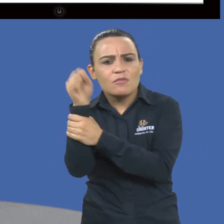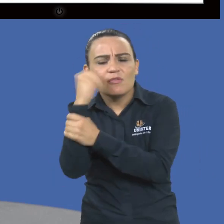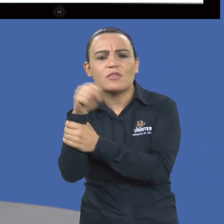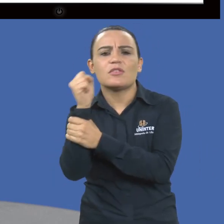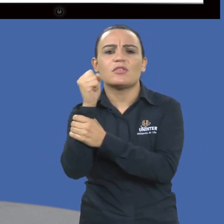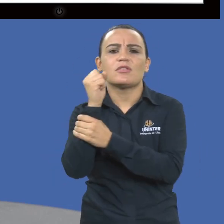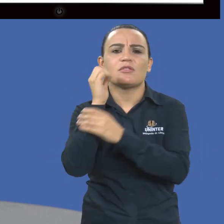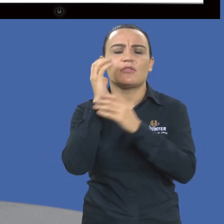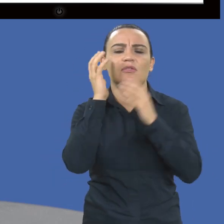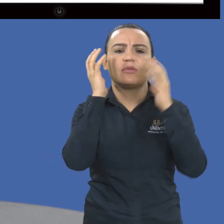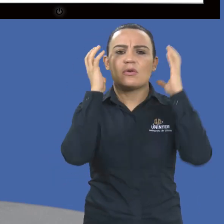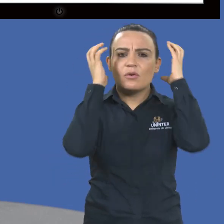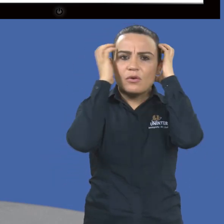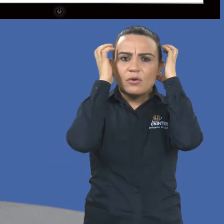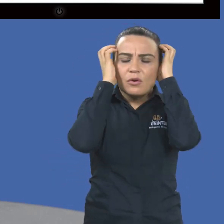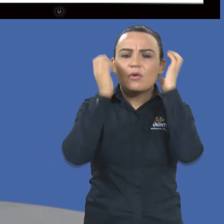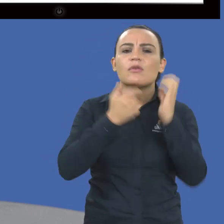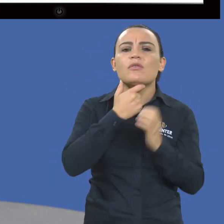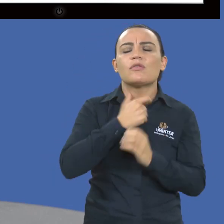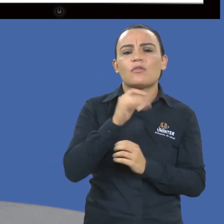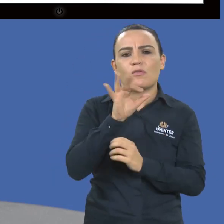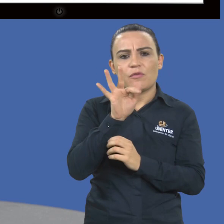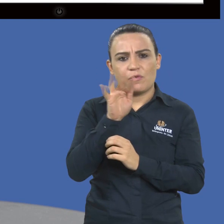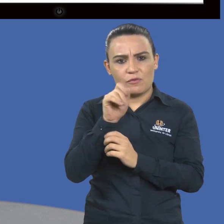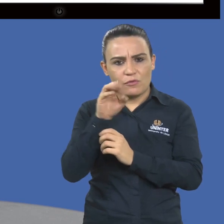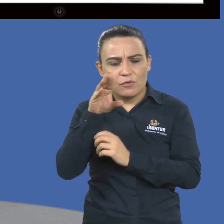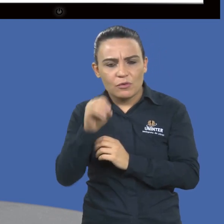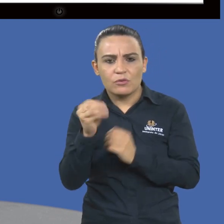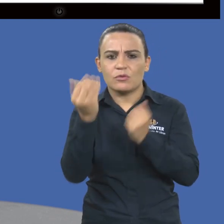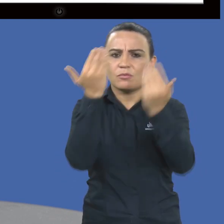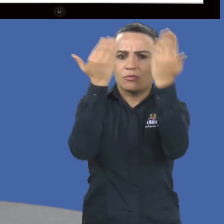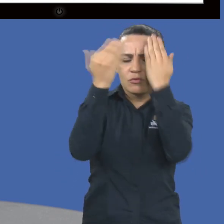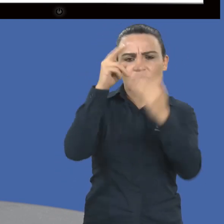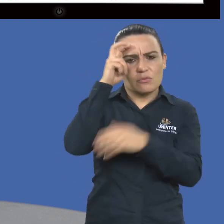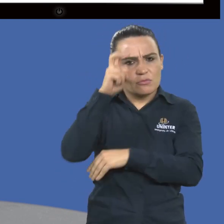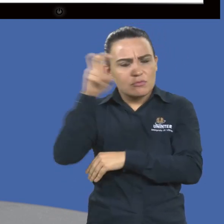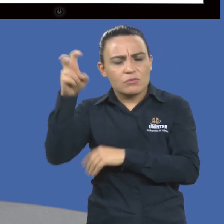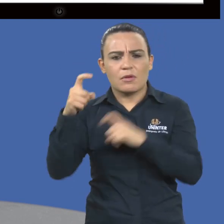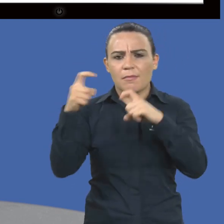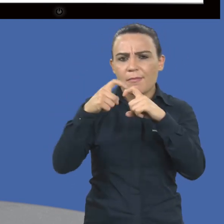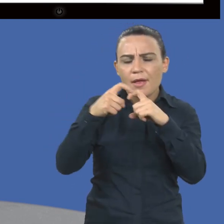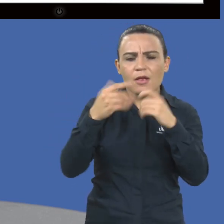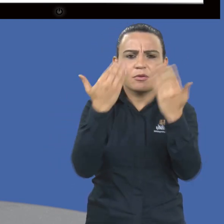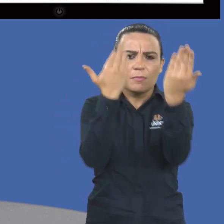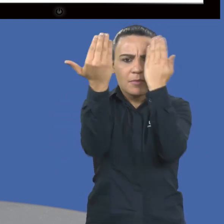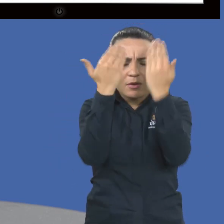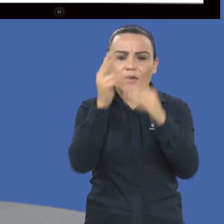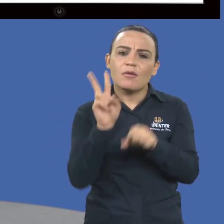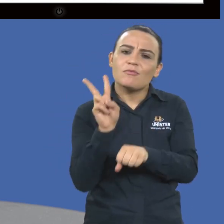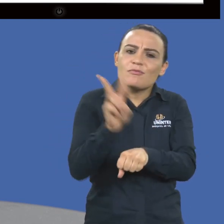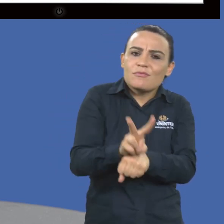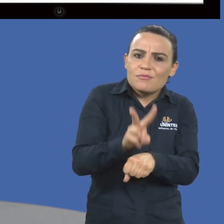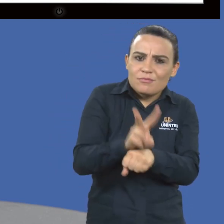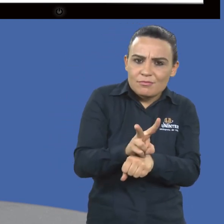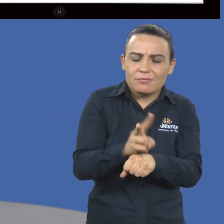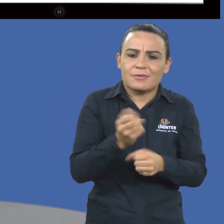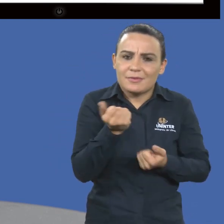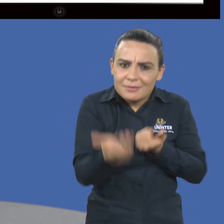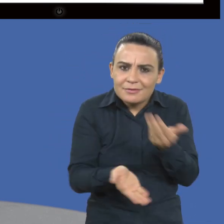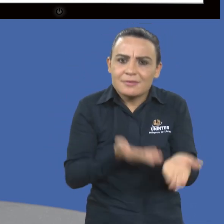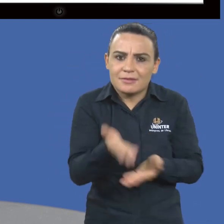né, de físio, fono, a parte cognitiva, psicólogo, médico,